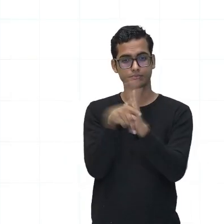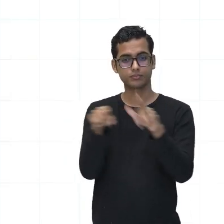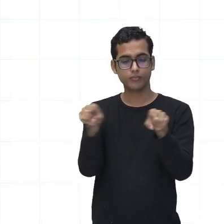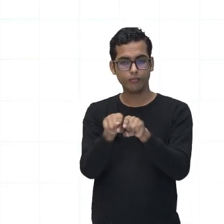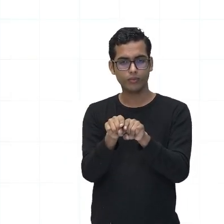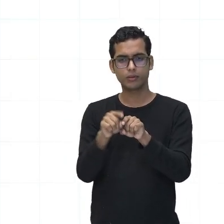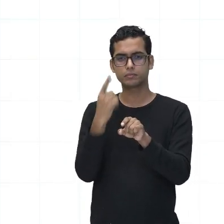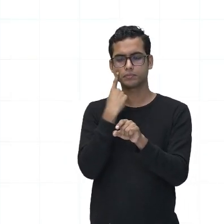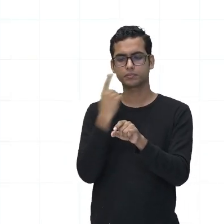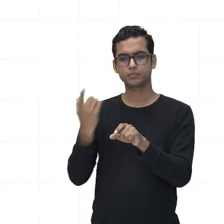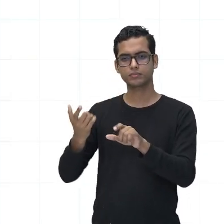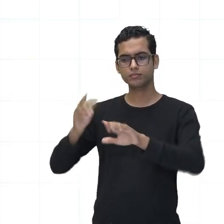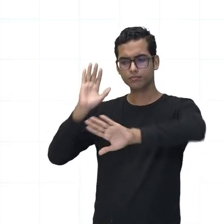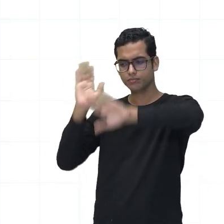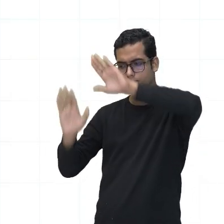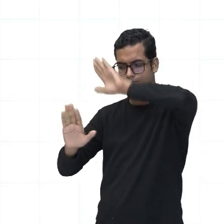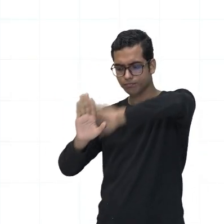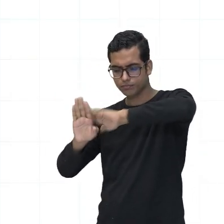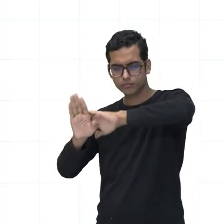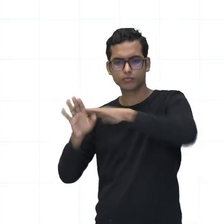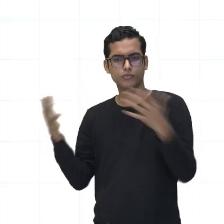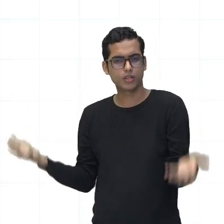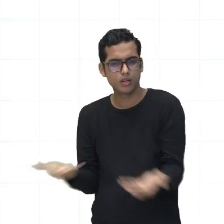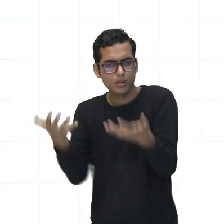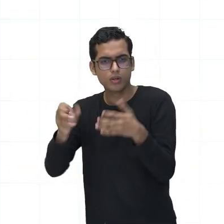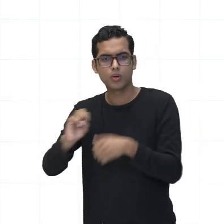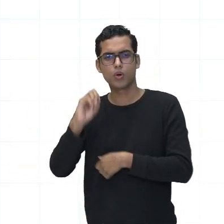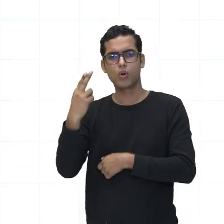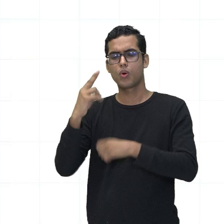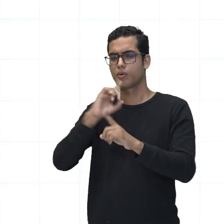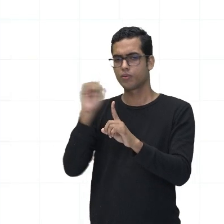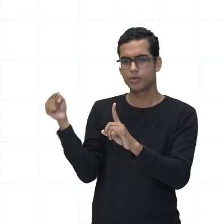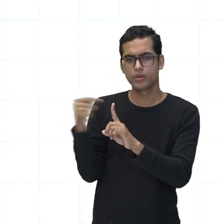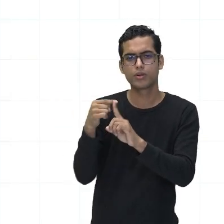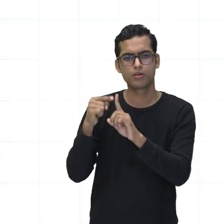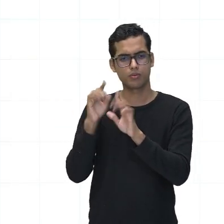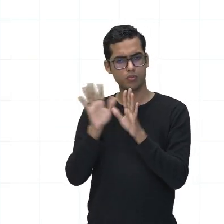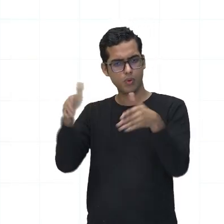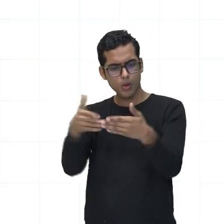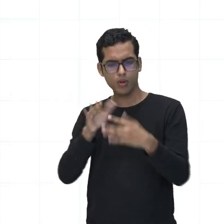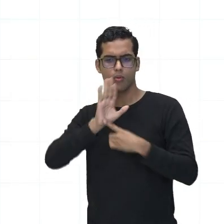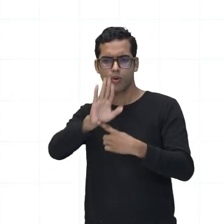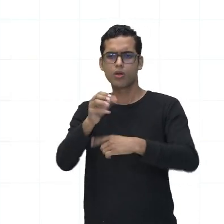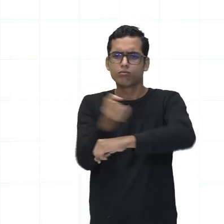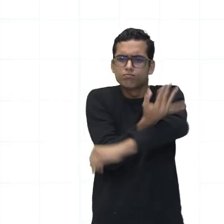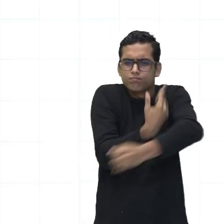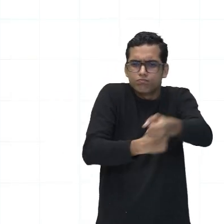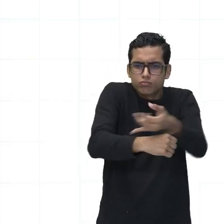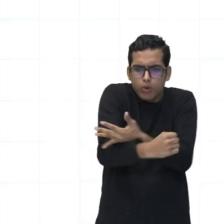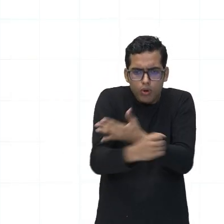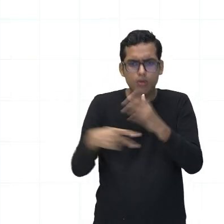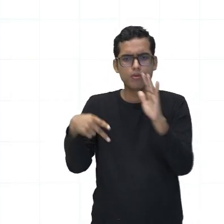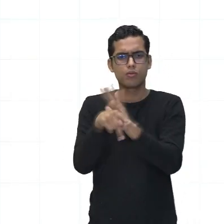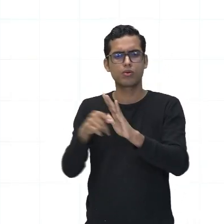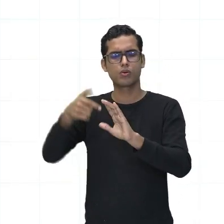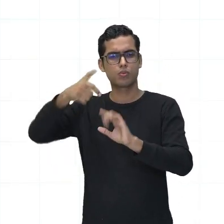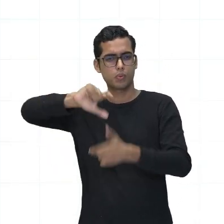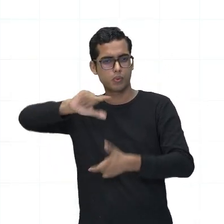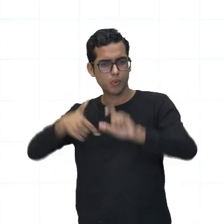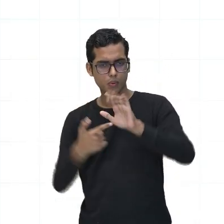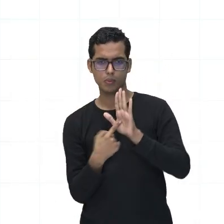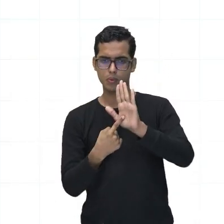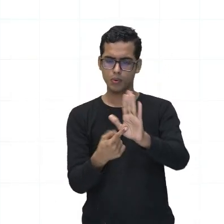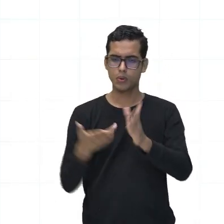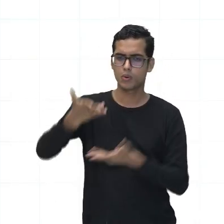causa ou função específica e transmite certas emoções. As formas interagem entre si e